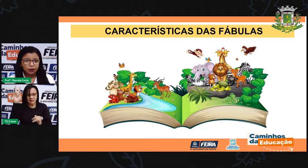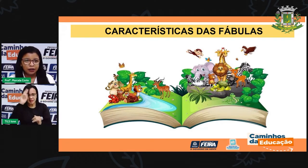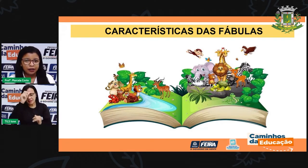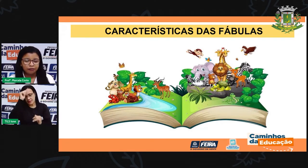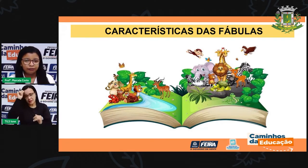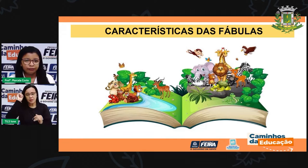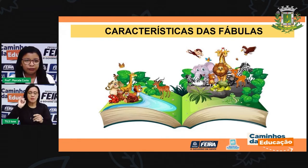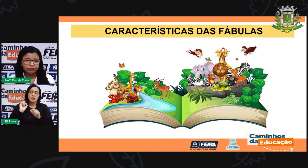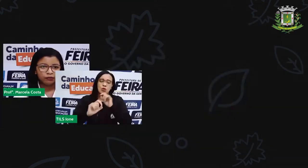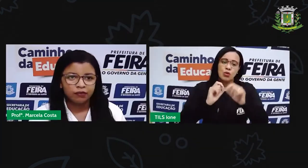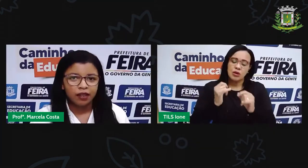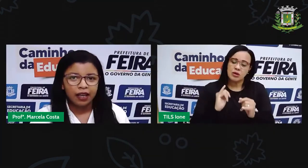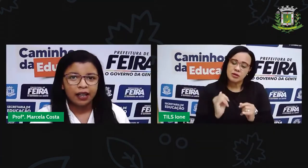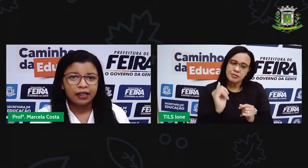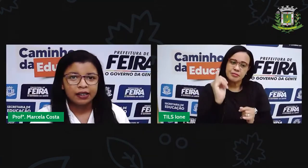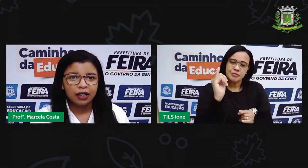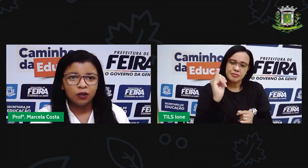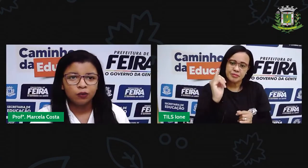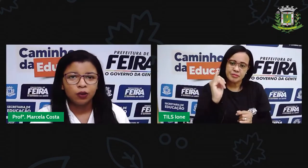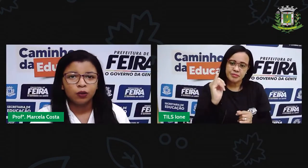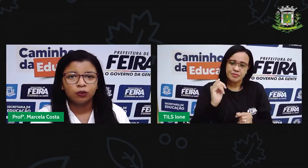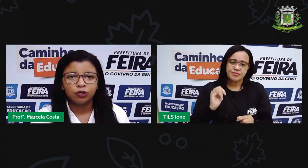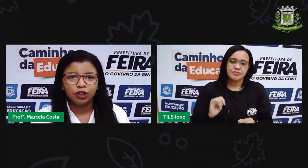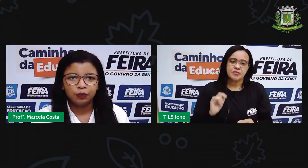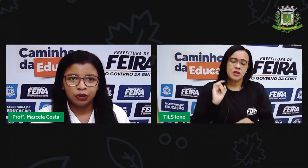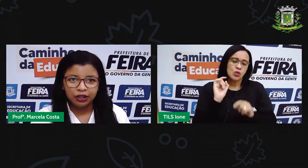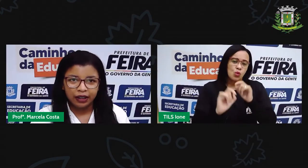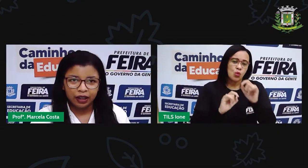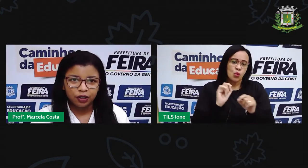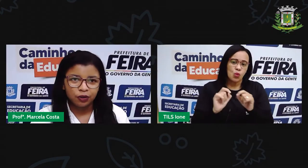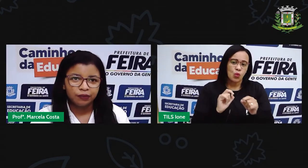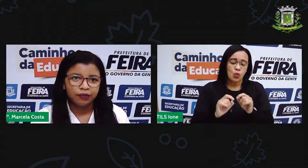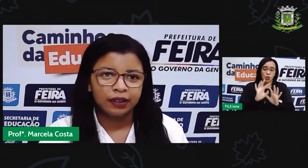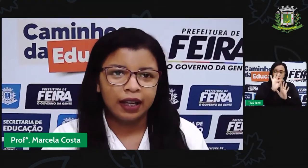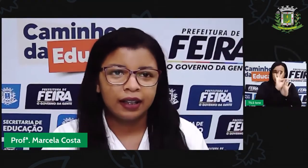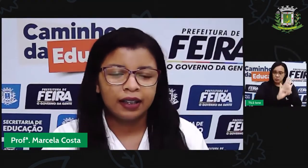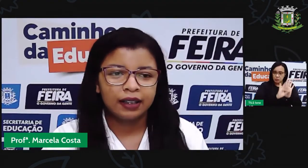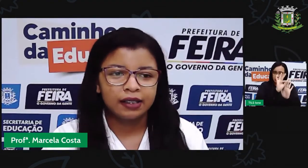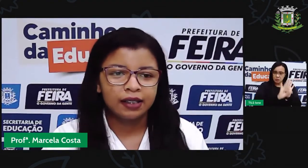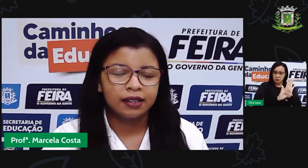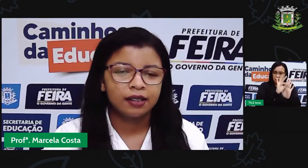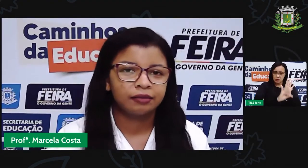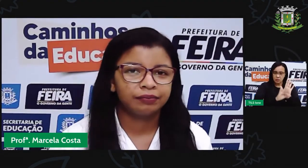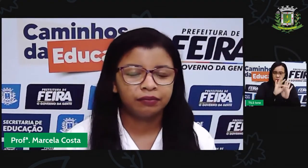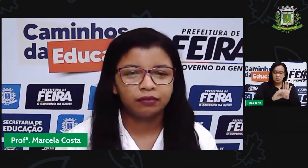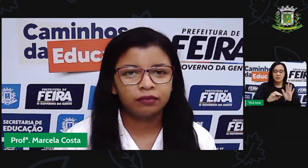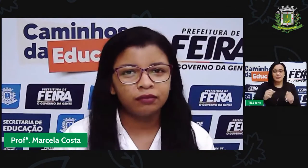fábulas, elas são um tipo de texto, tá, criança?